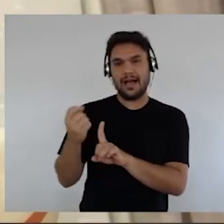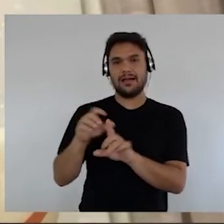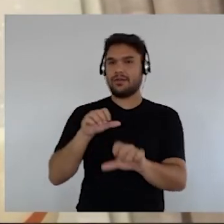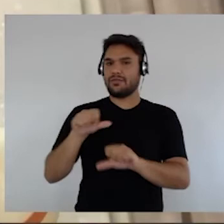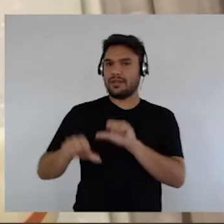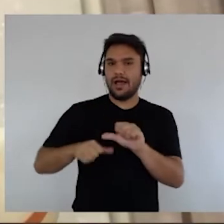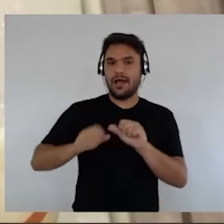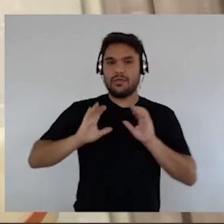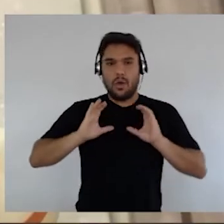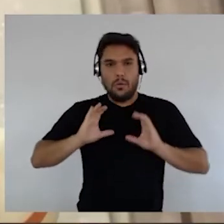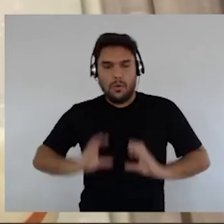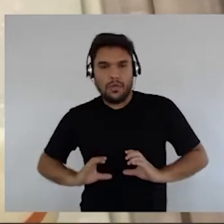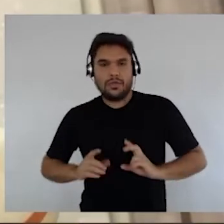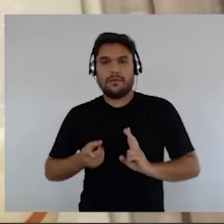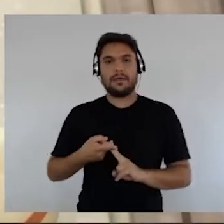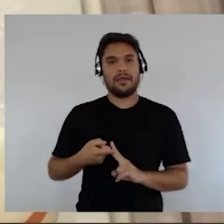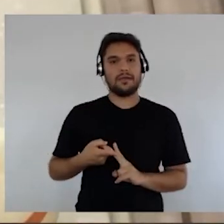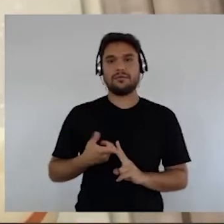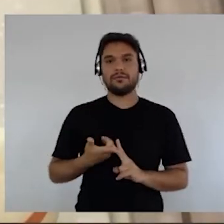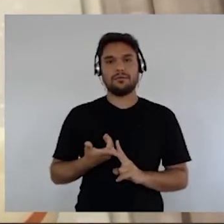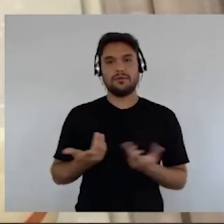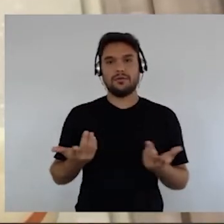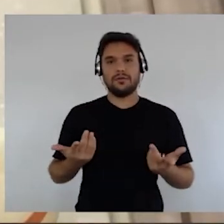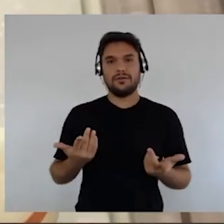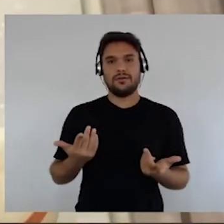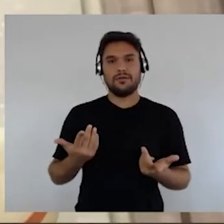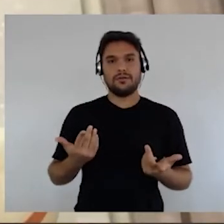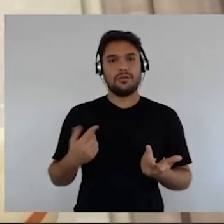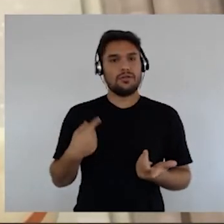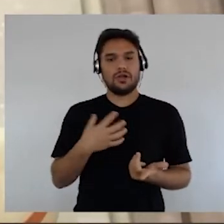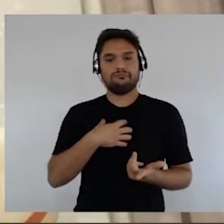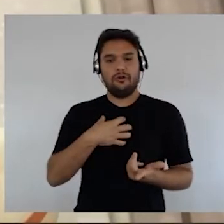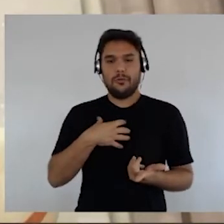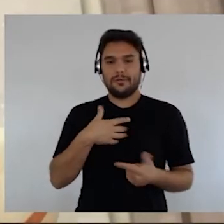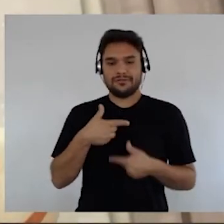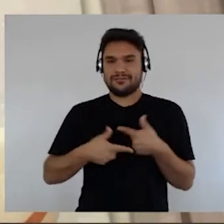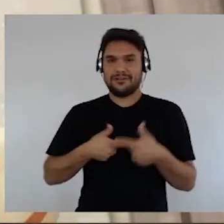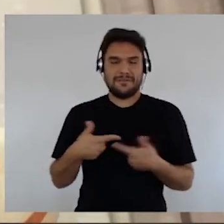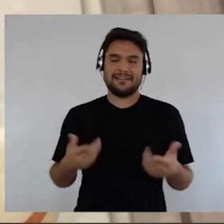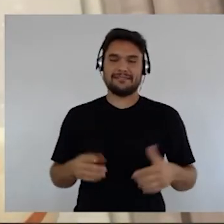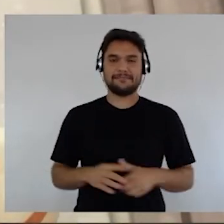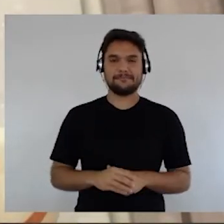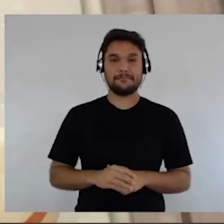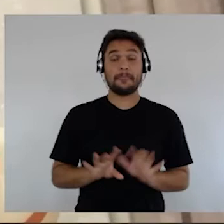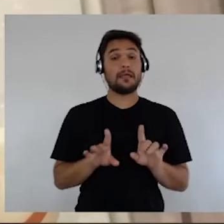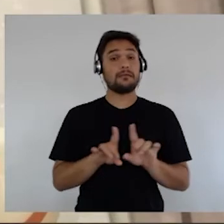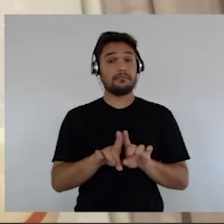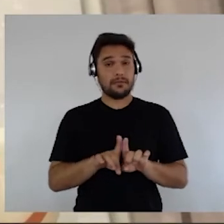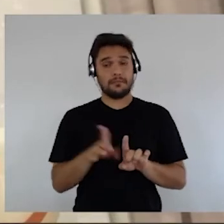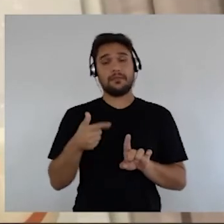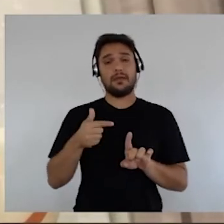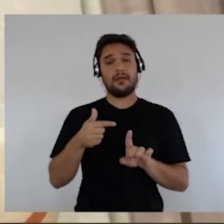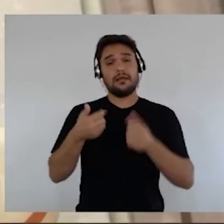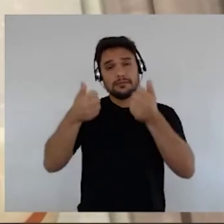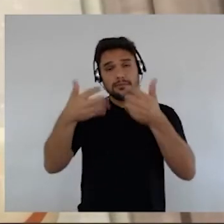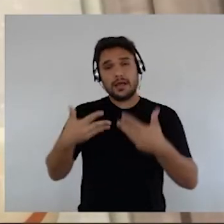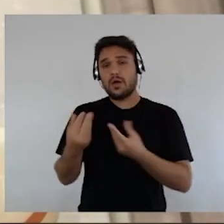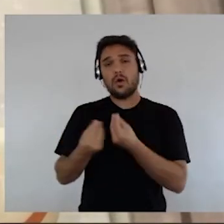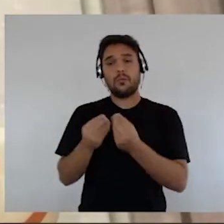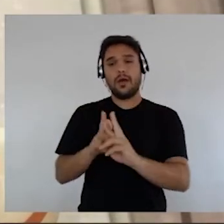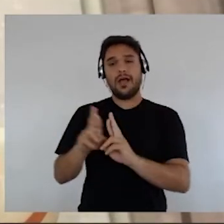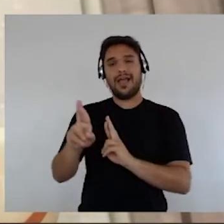nossos comportamentos, alterando nossa forma de agir, e também nas